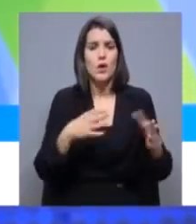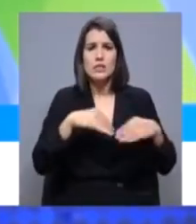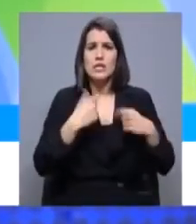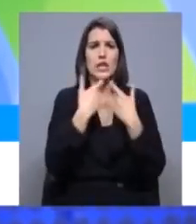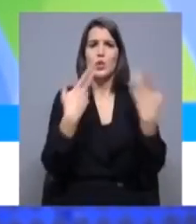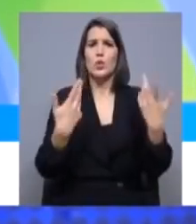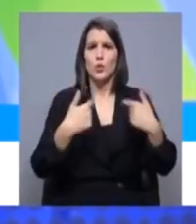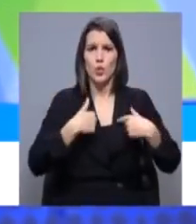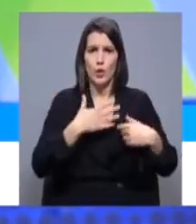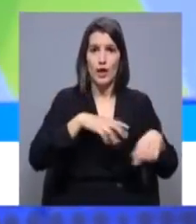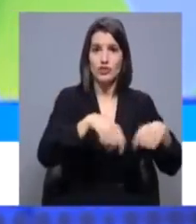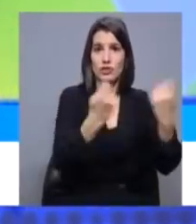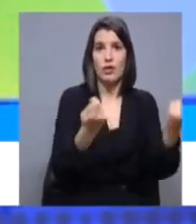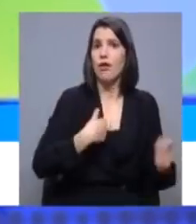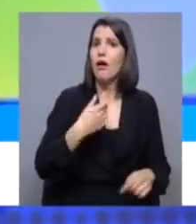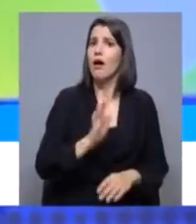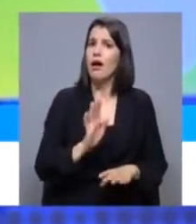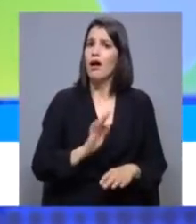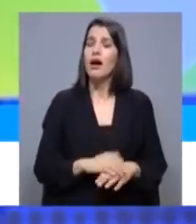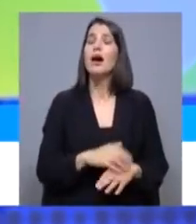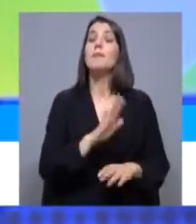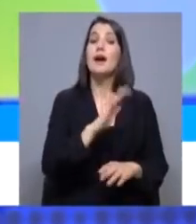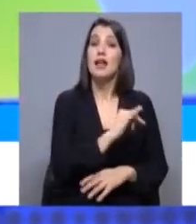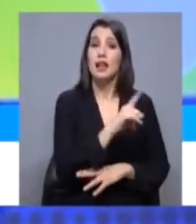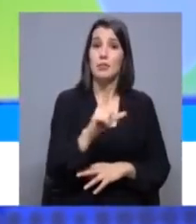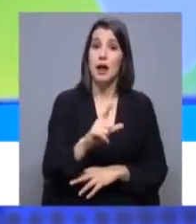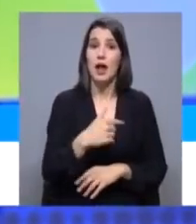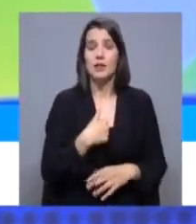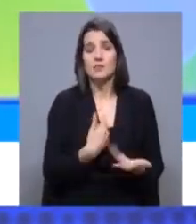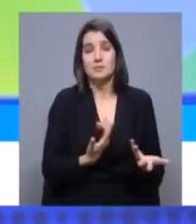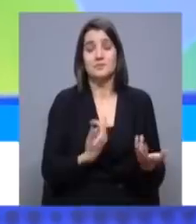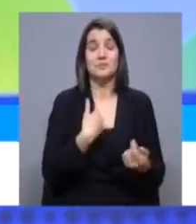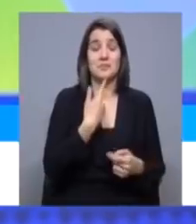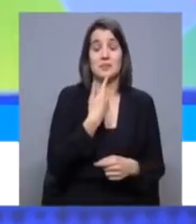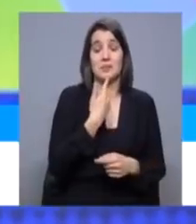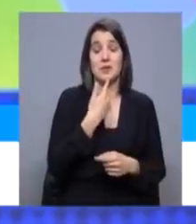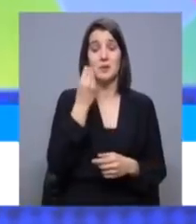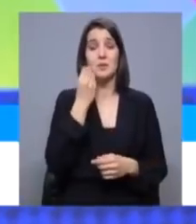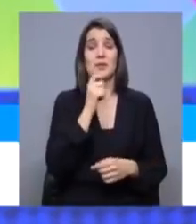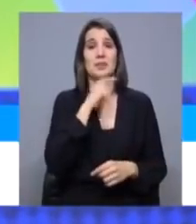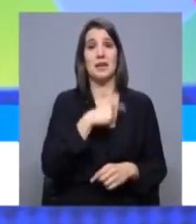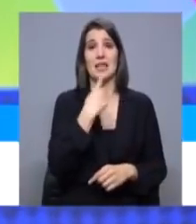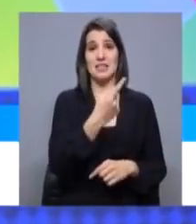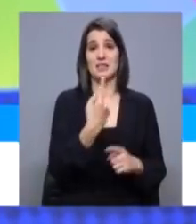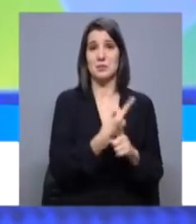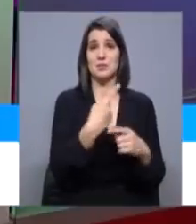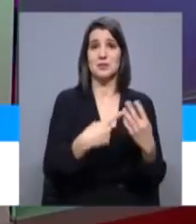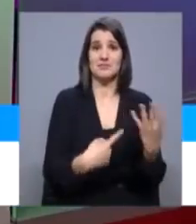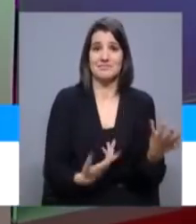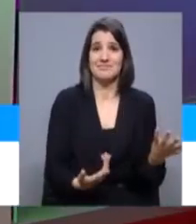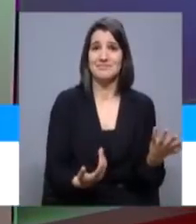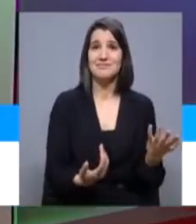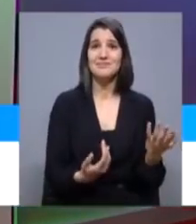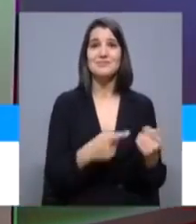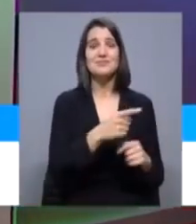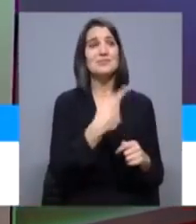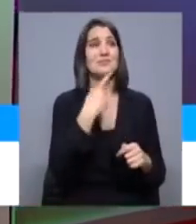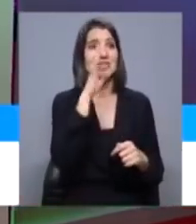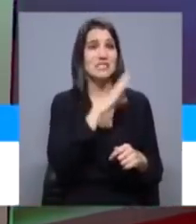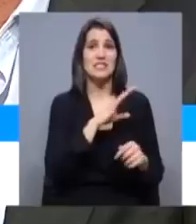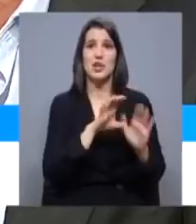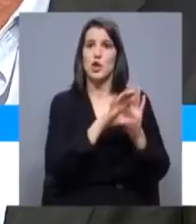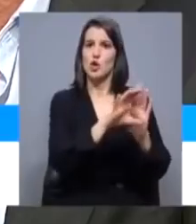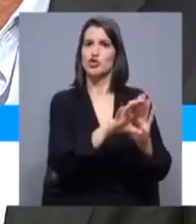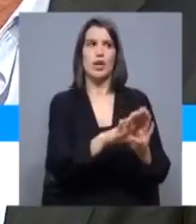nossa profissão é destrutiva agora a gente Liberal custa um pouco perceber como é que é capaz de dizer o que diz que se